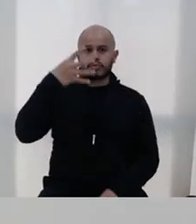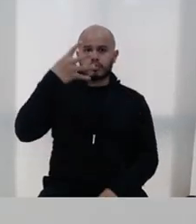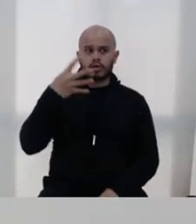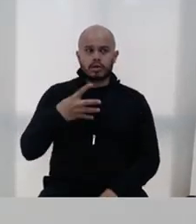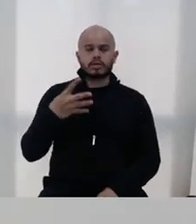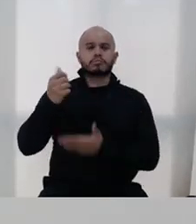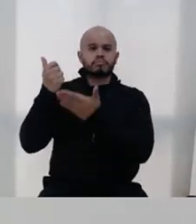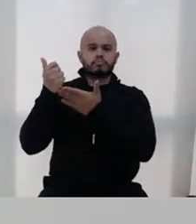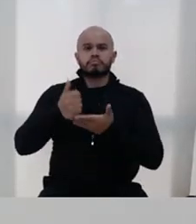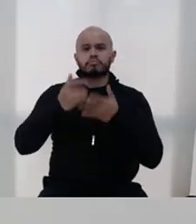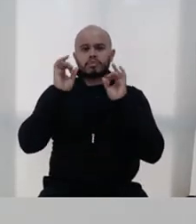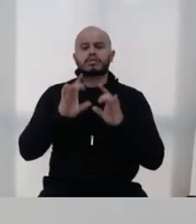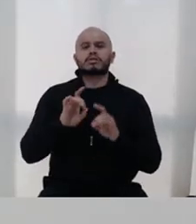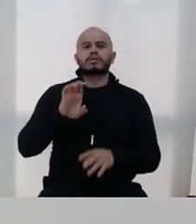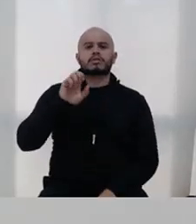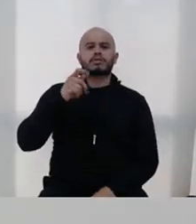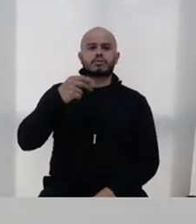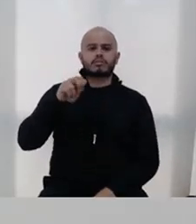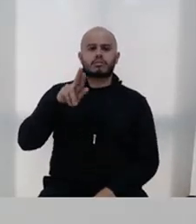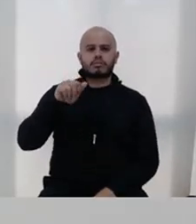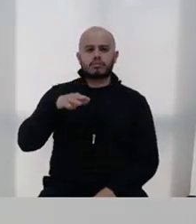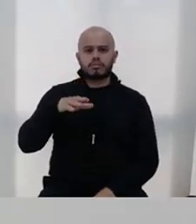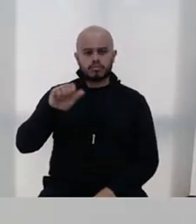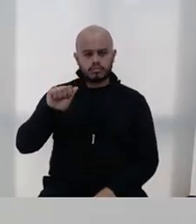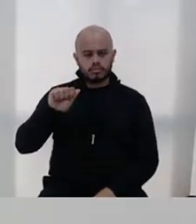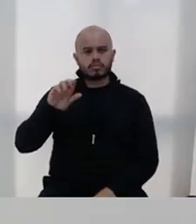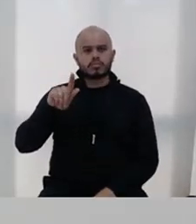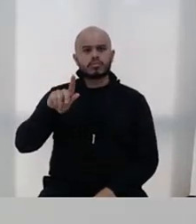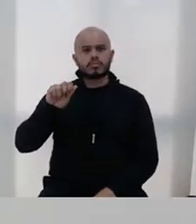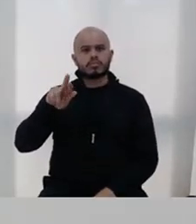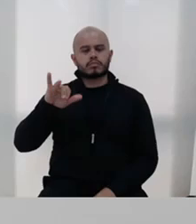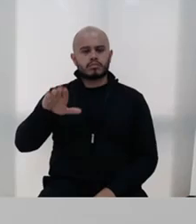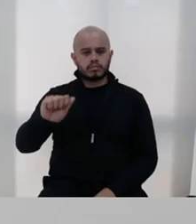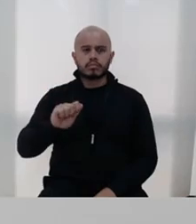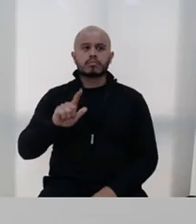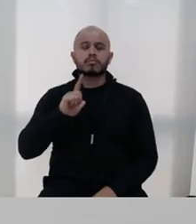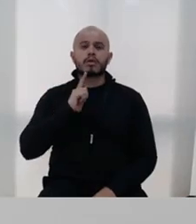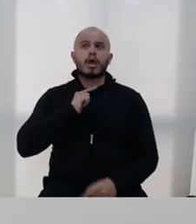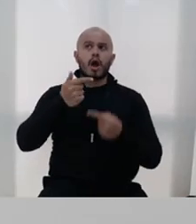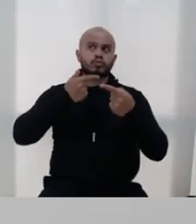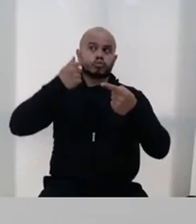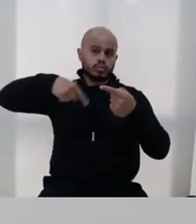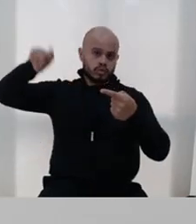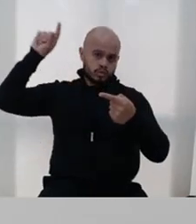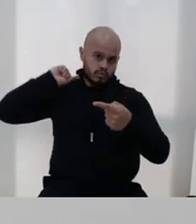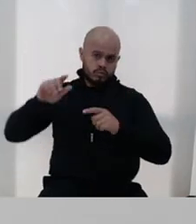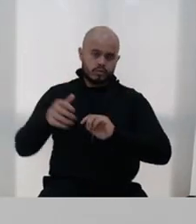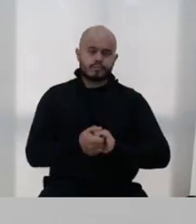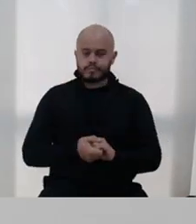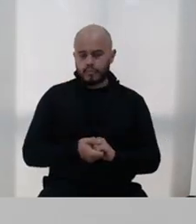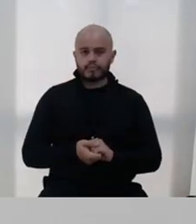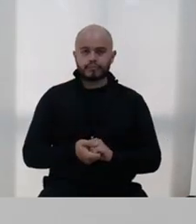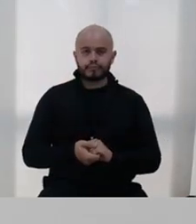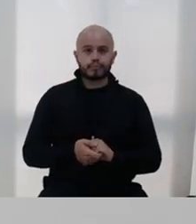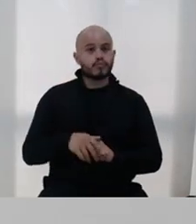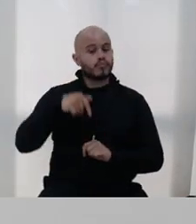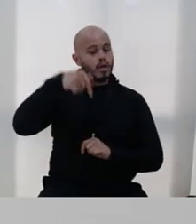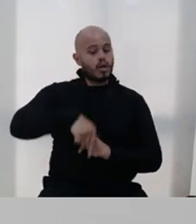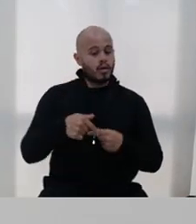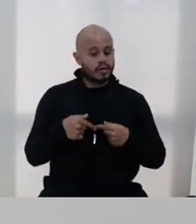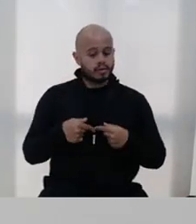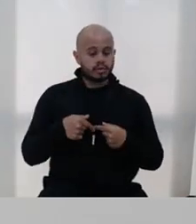Garcia, que aconteceu concomitantemente à agenda do CONDEG na última semana. Nessa semana,